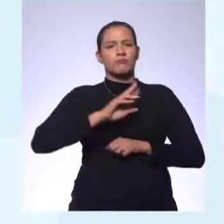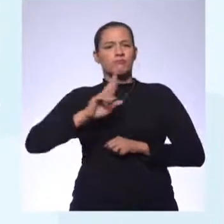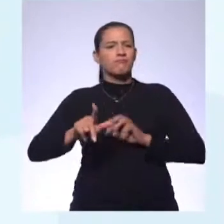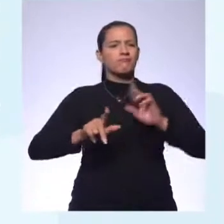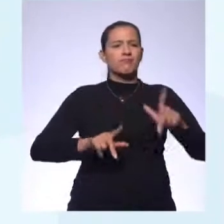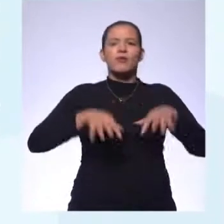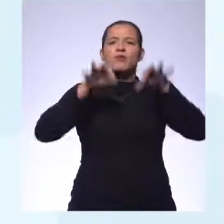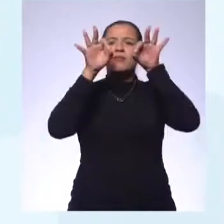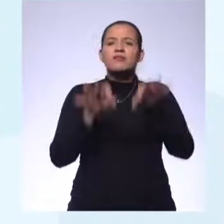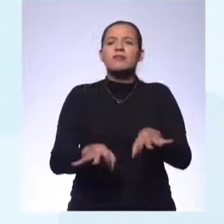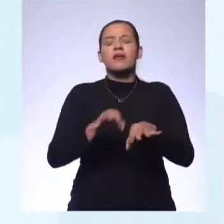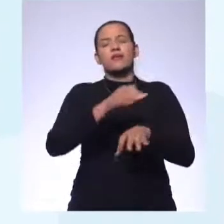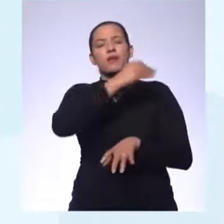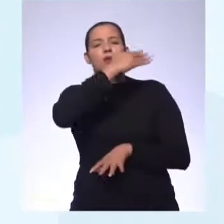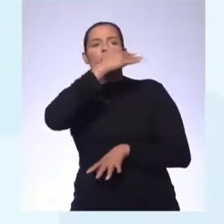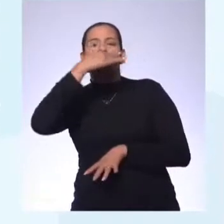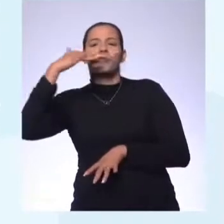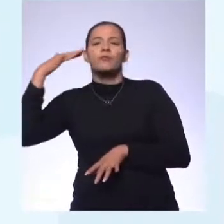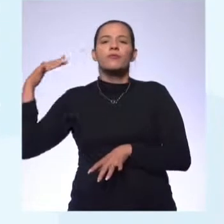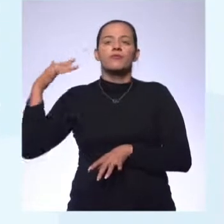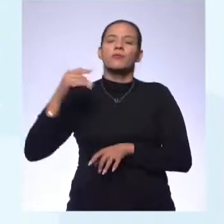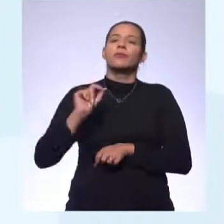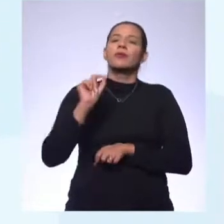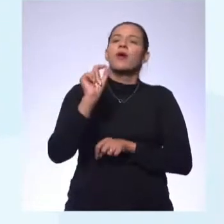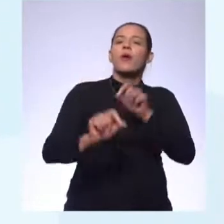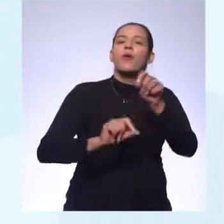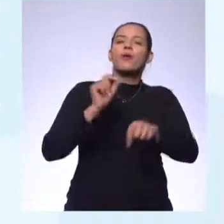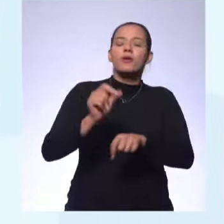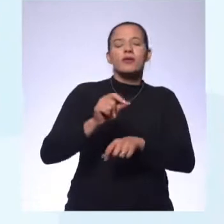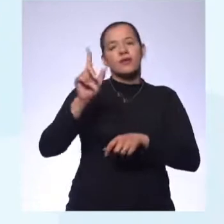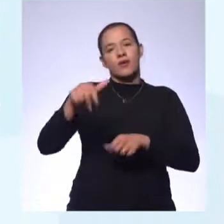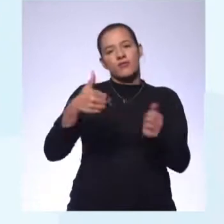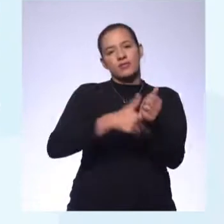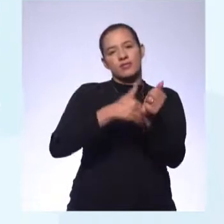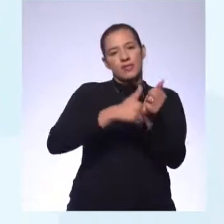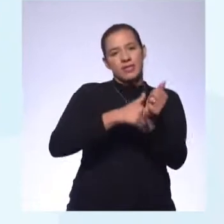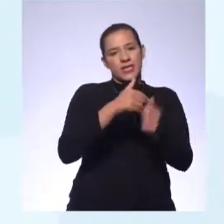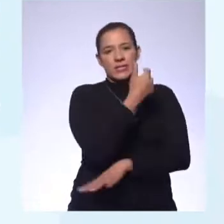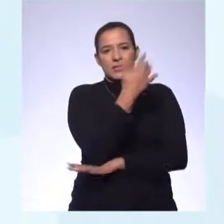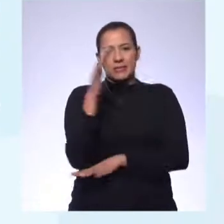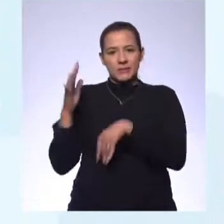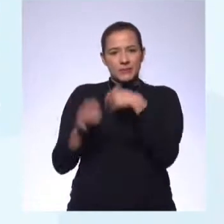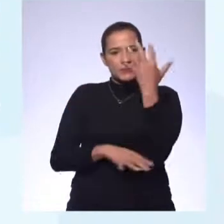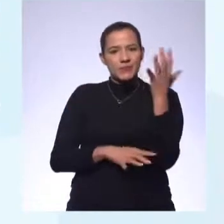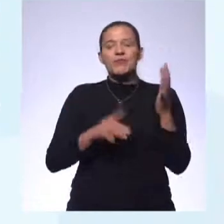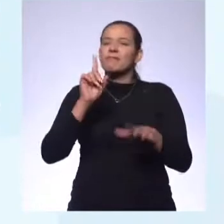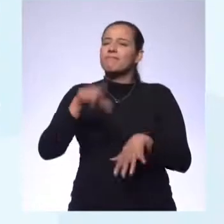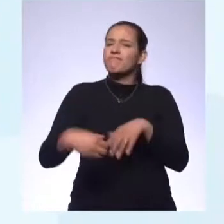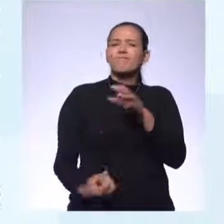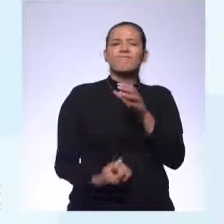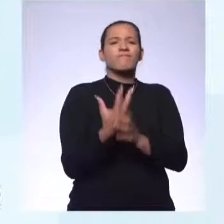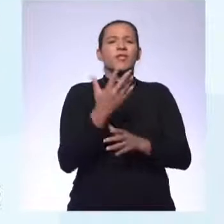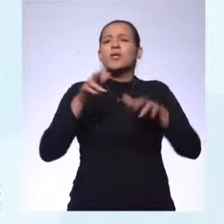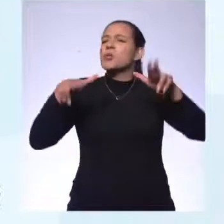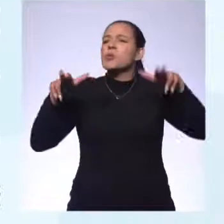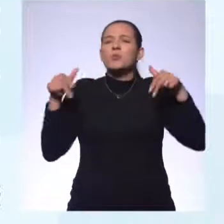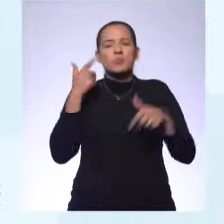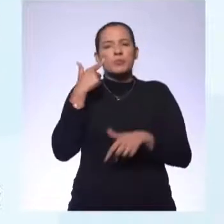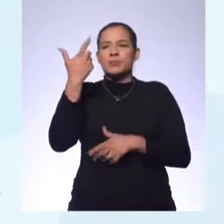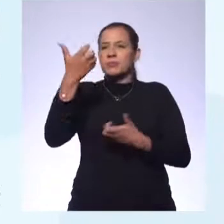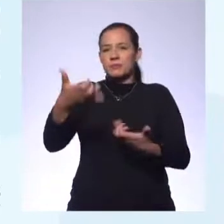mais seguro é o perfume, e isto por um segredo da natureza, por uma lei misteriosa da criação que não sei